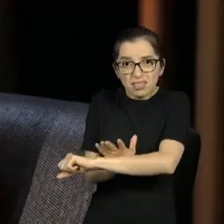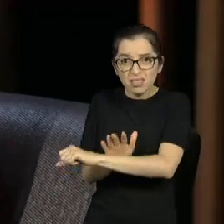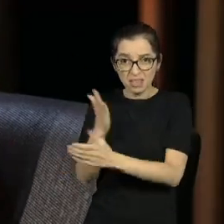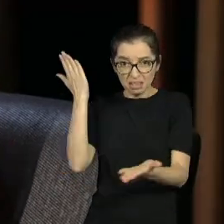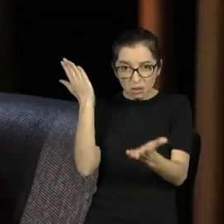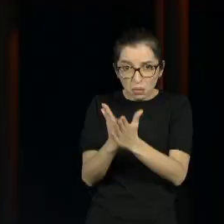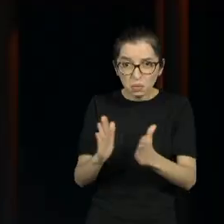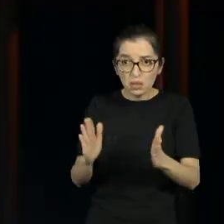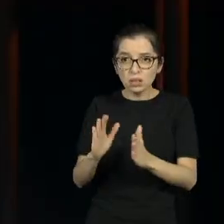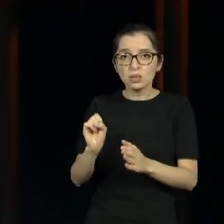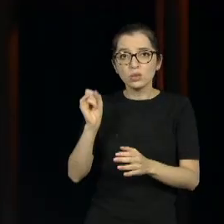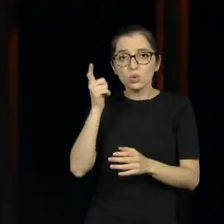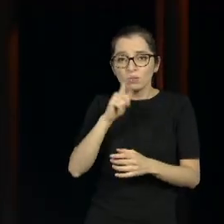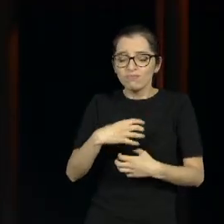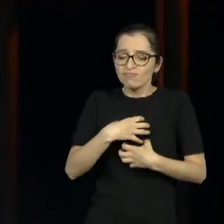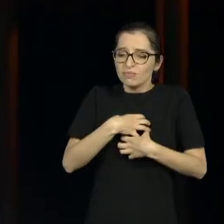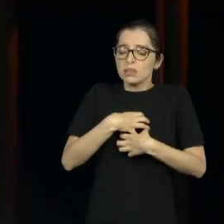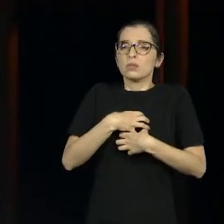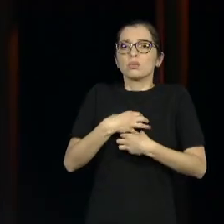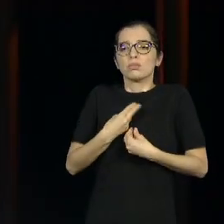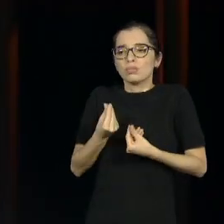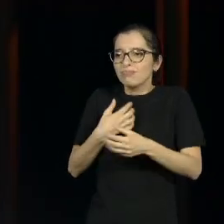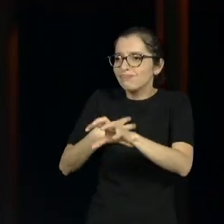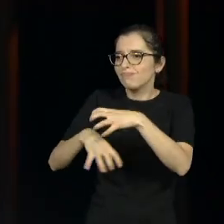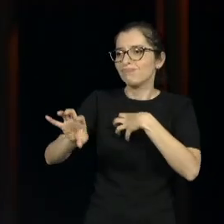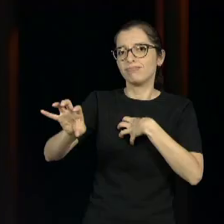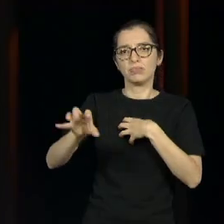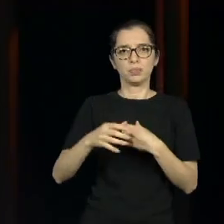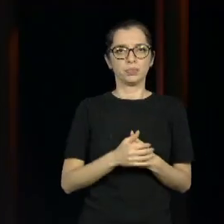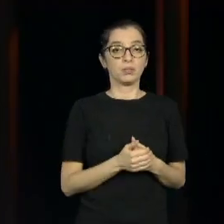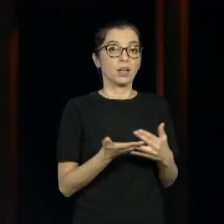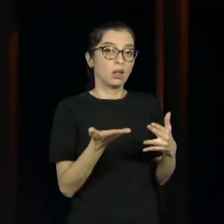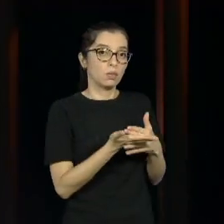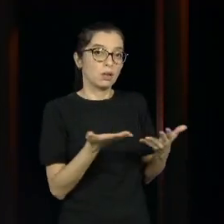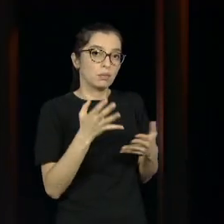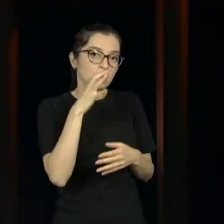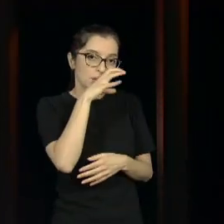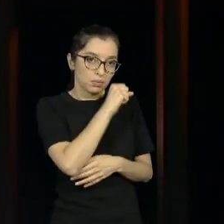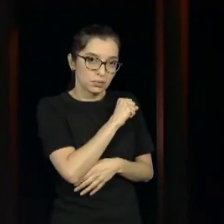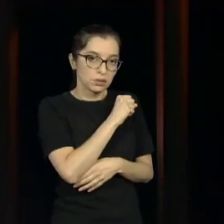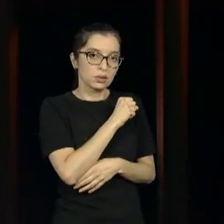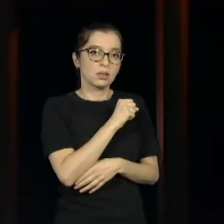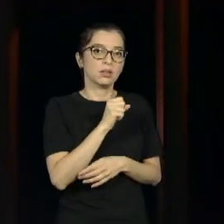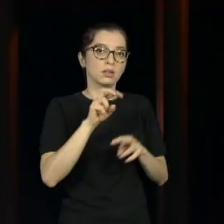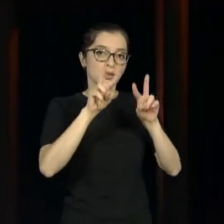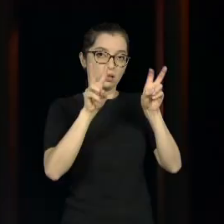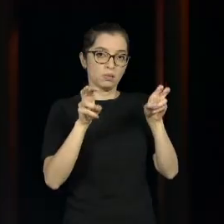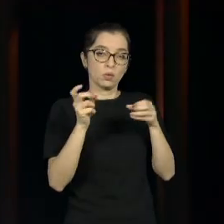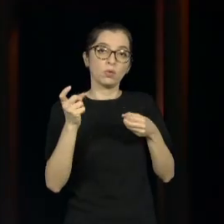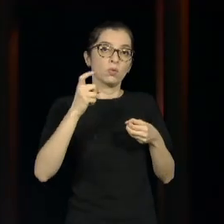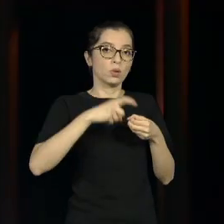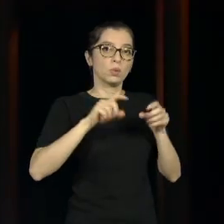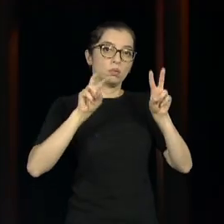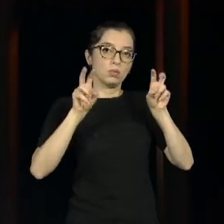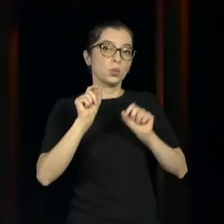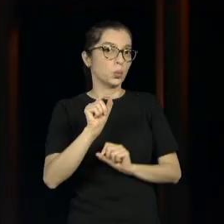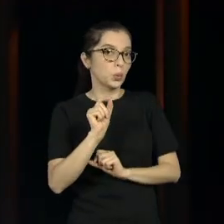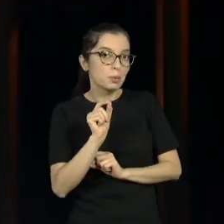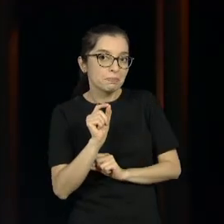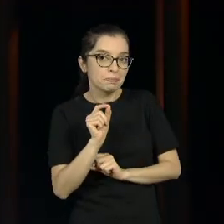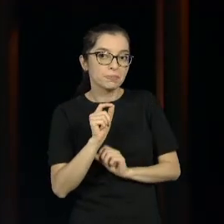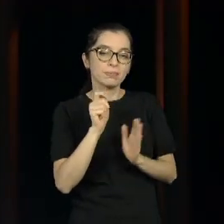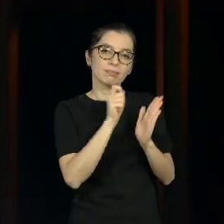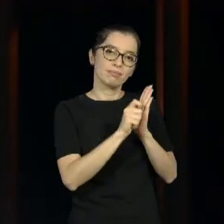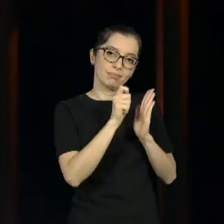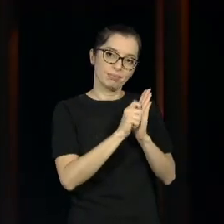gente conseguir sentir né Olha eu vou ter que fazer um intervalo aqui porque no próximo bloco o papo é sobre um biografado da